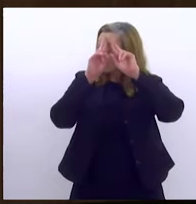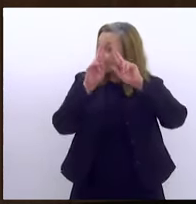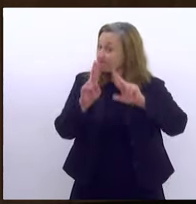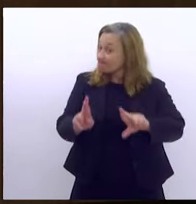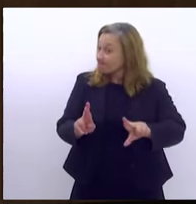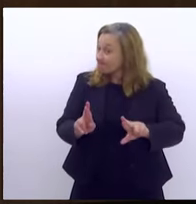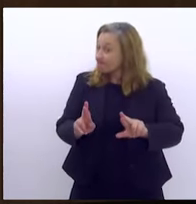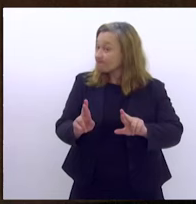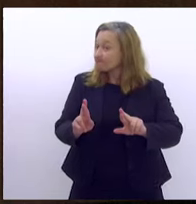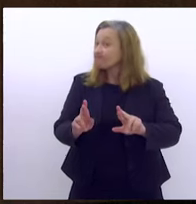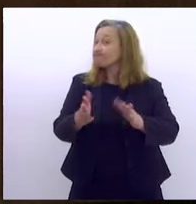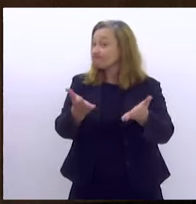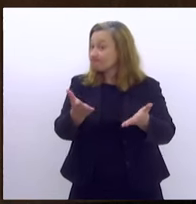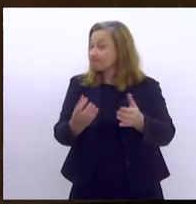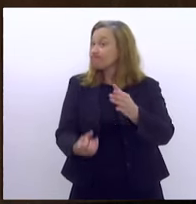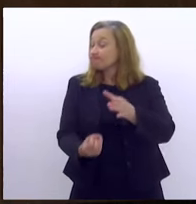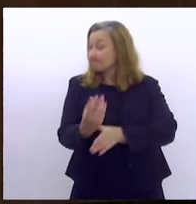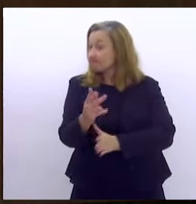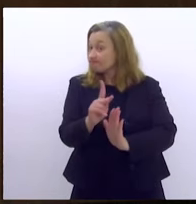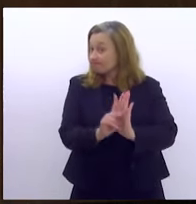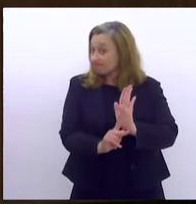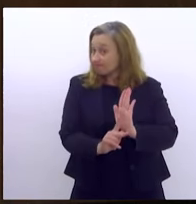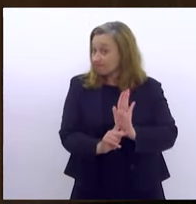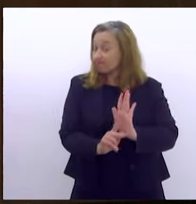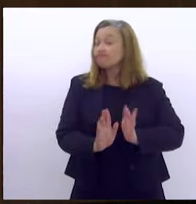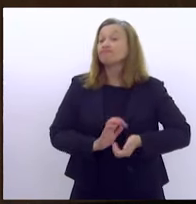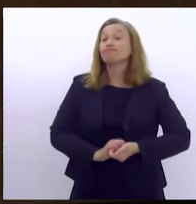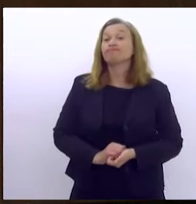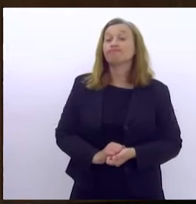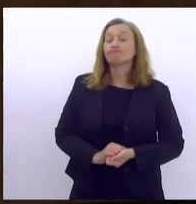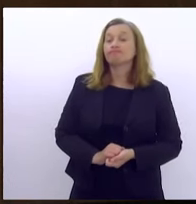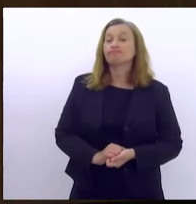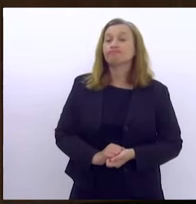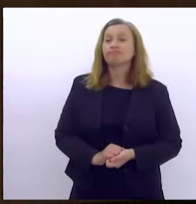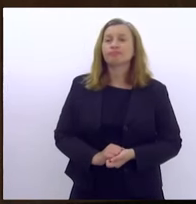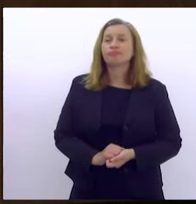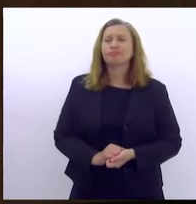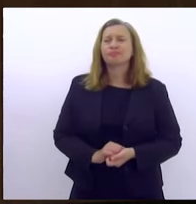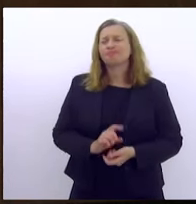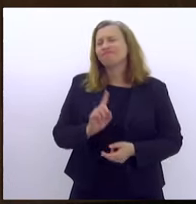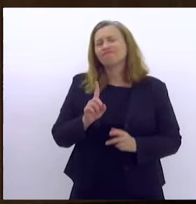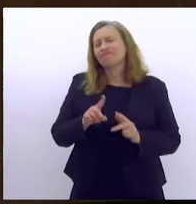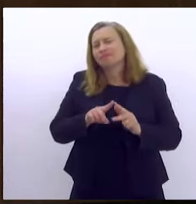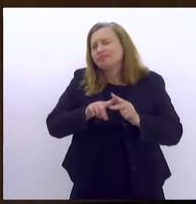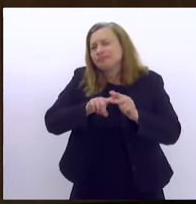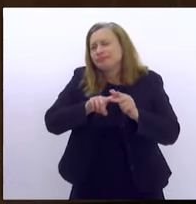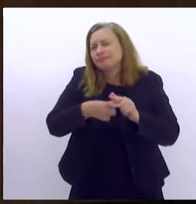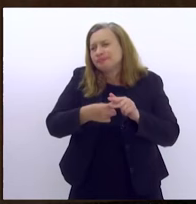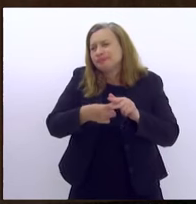ao autor da lei, que não tentasse modificar